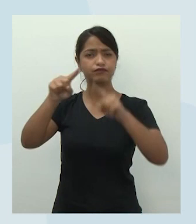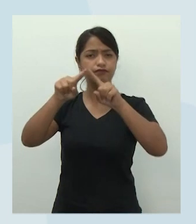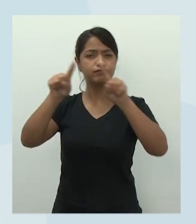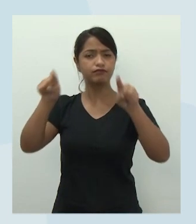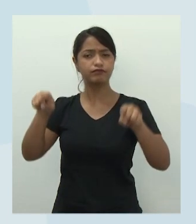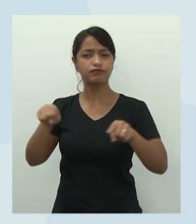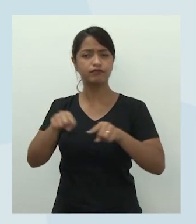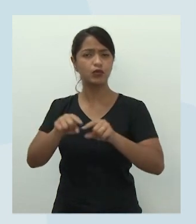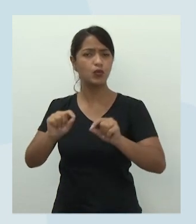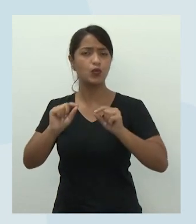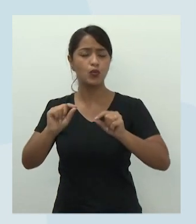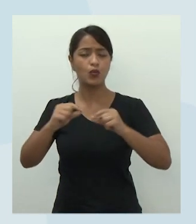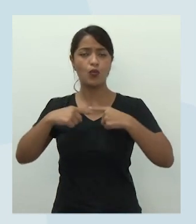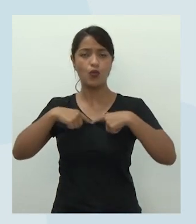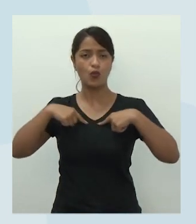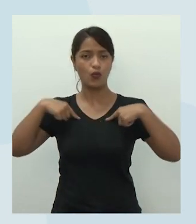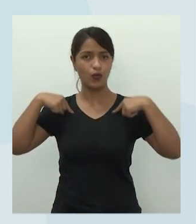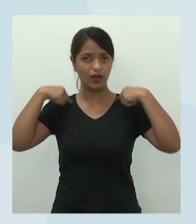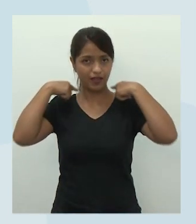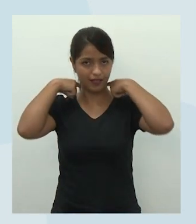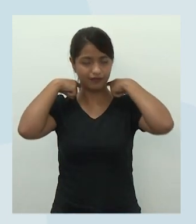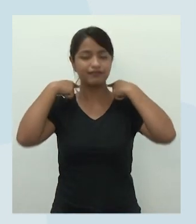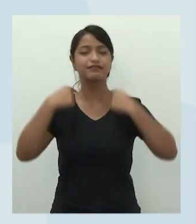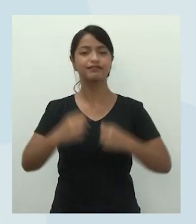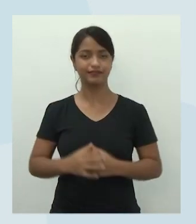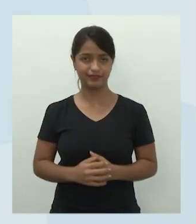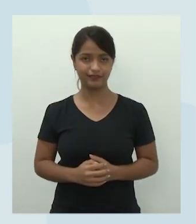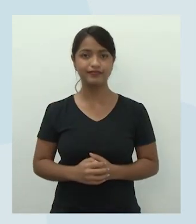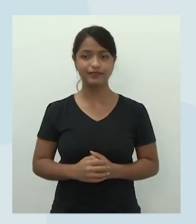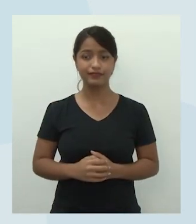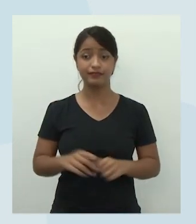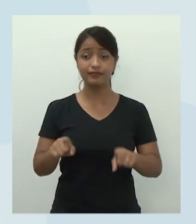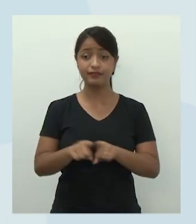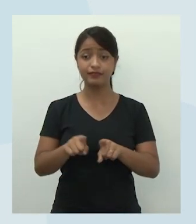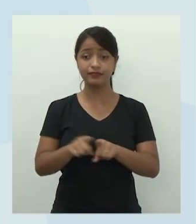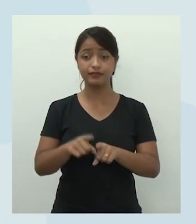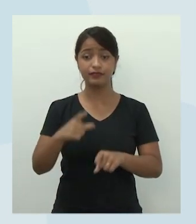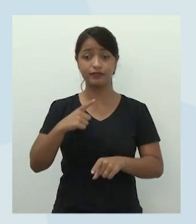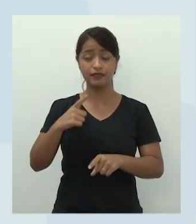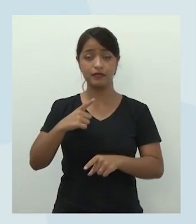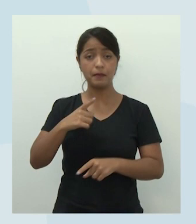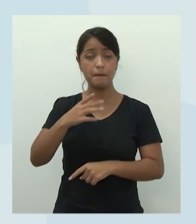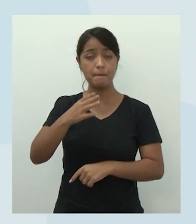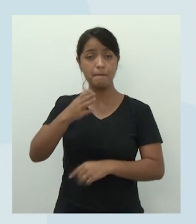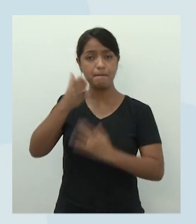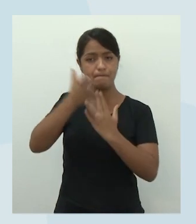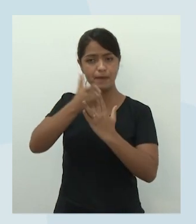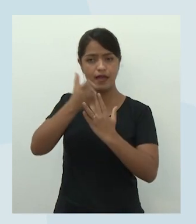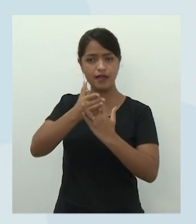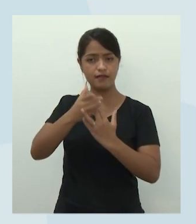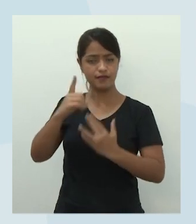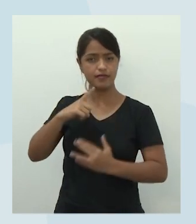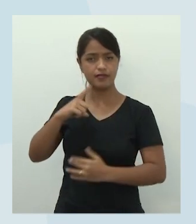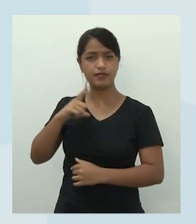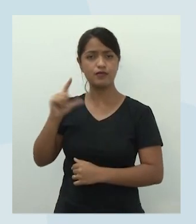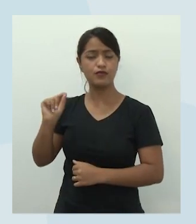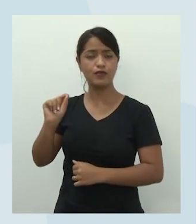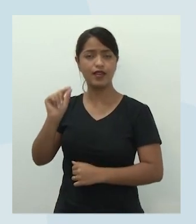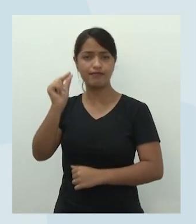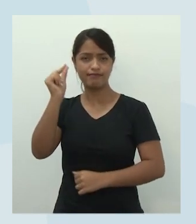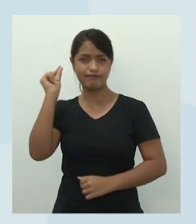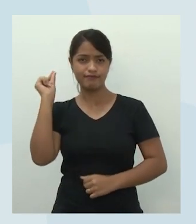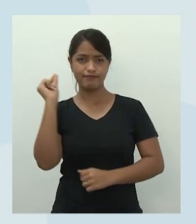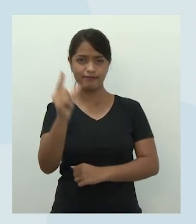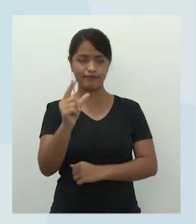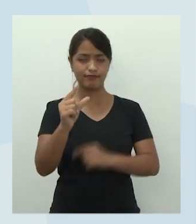são colares, tá? Nós também temos o dardo aí, que é a imagem do meio. Vocês estão vendo que a ponta do dardo, inclusive, ela até